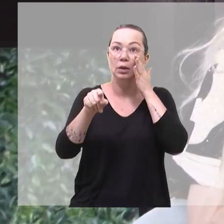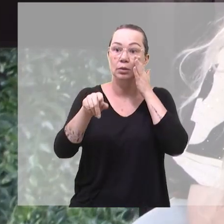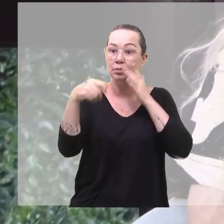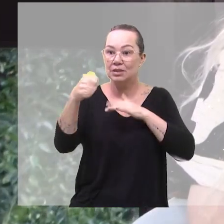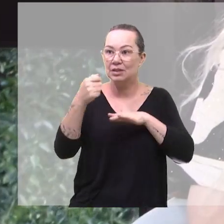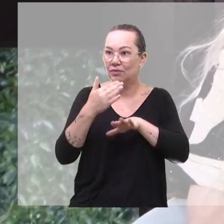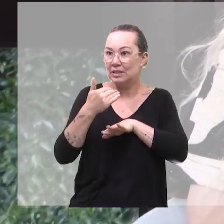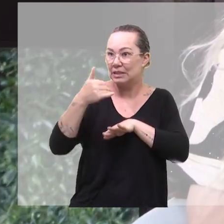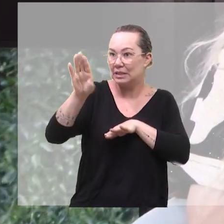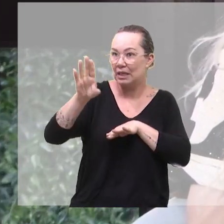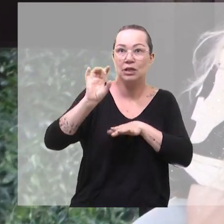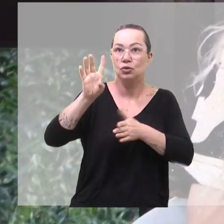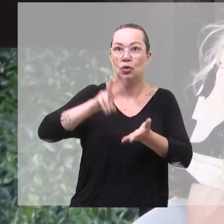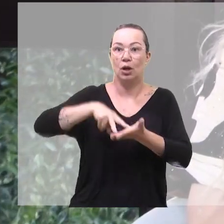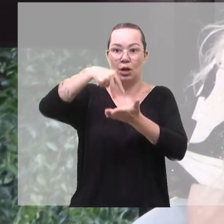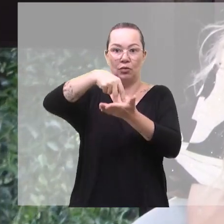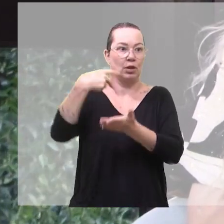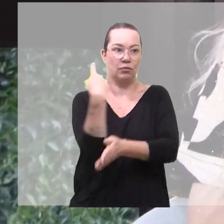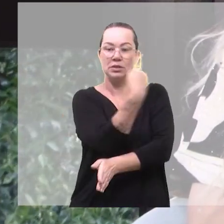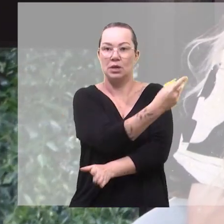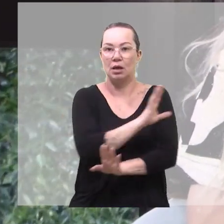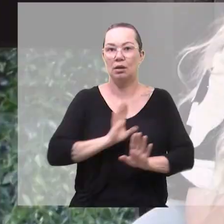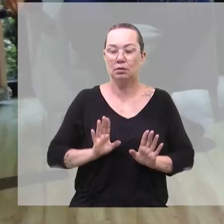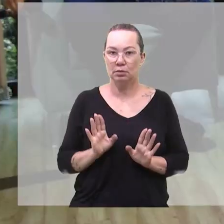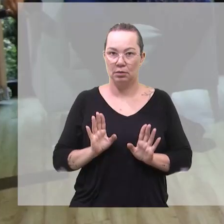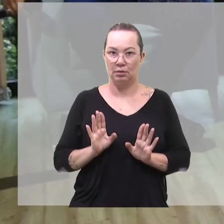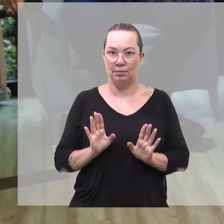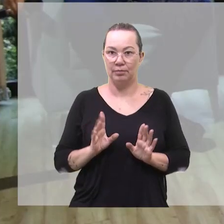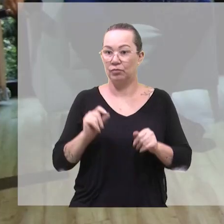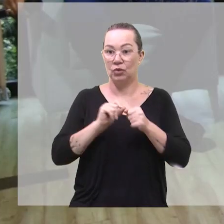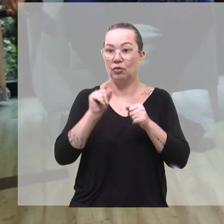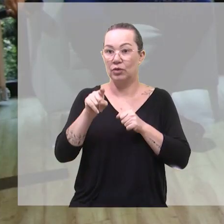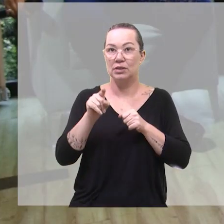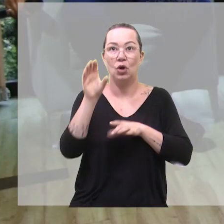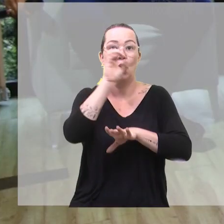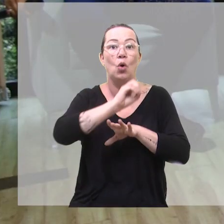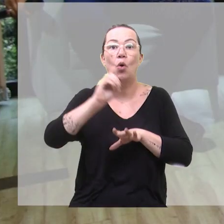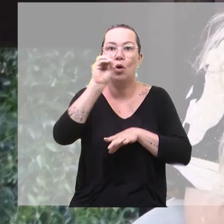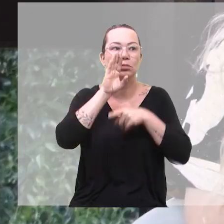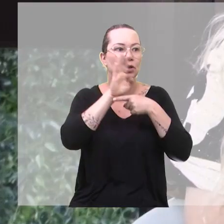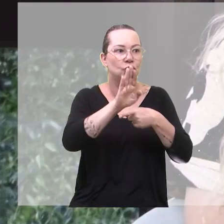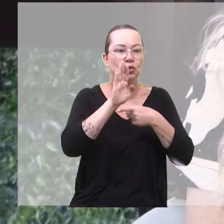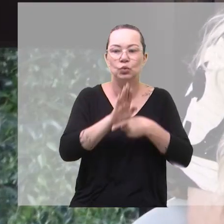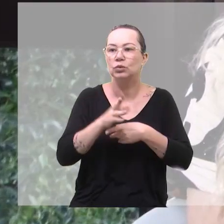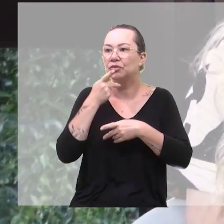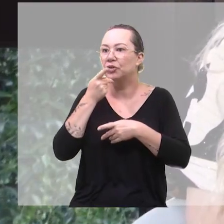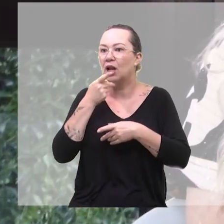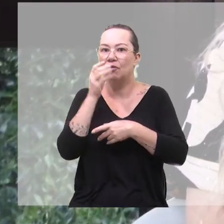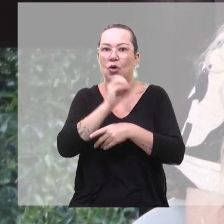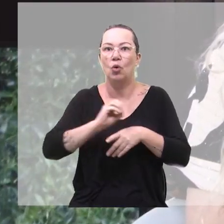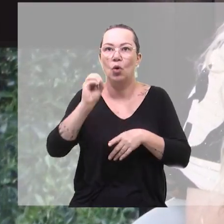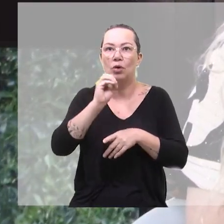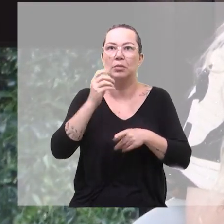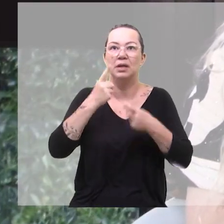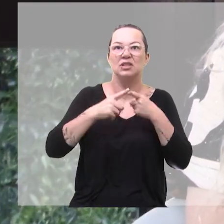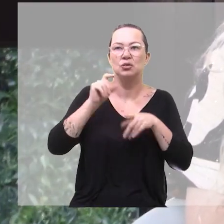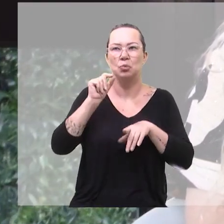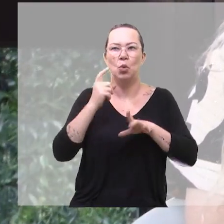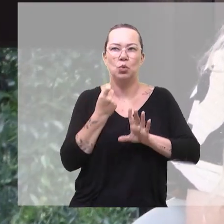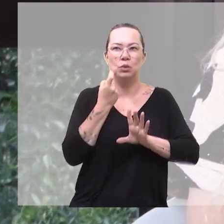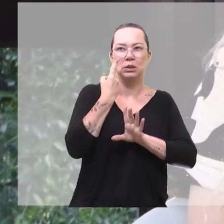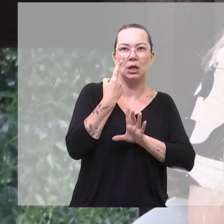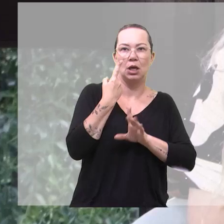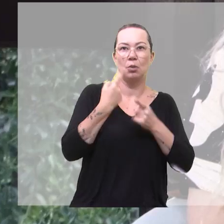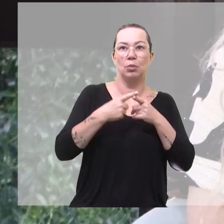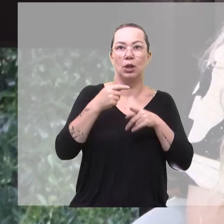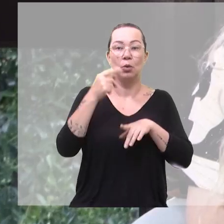ele estivesse precisando sair dali, ele levantava e saía. Então, ele fazia isso, ele fazia ótimas contribuições, às vezes eram contribuições